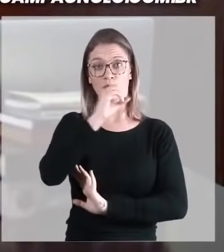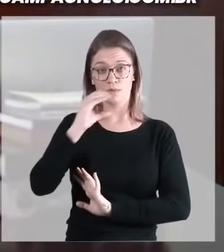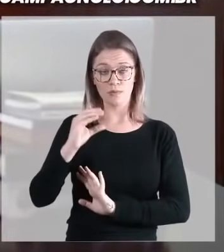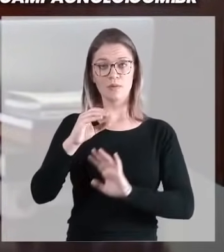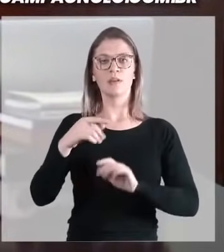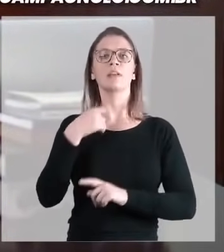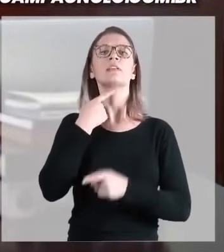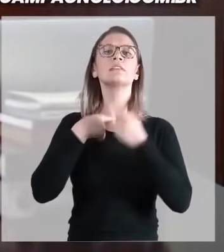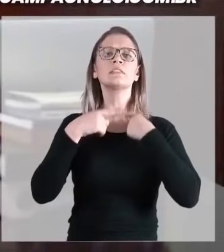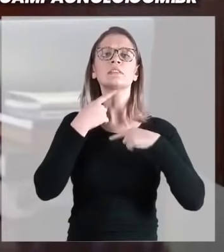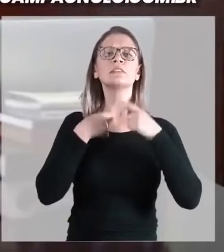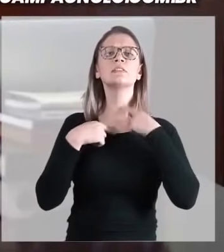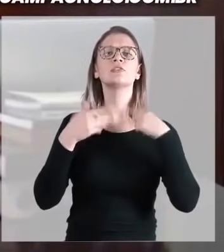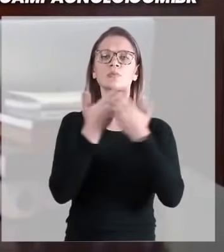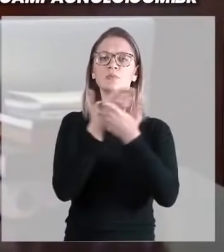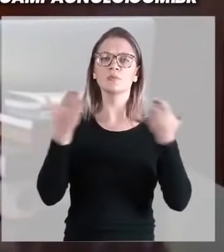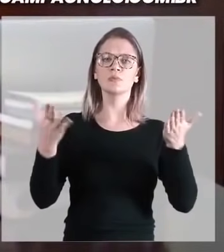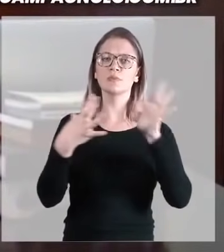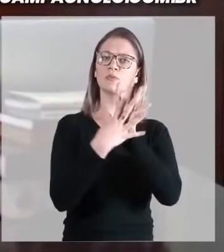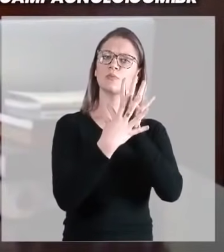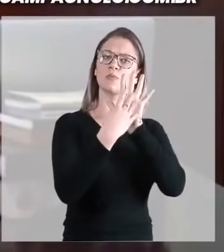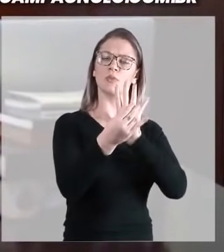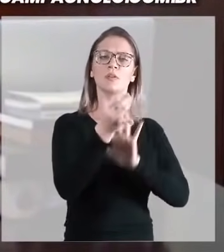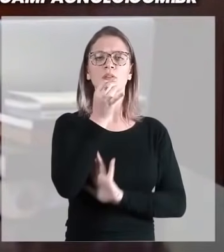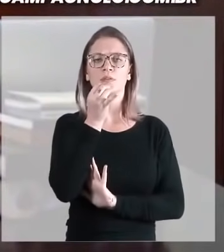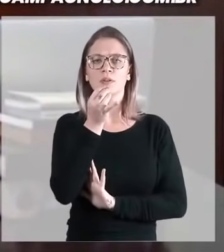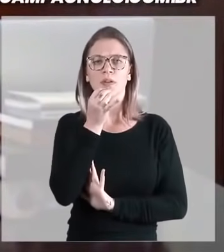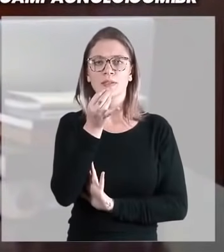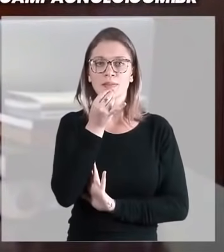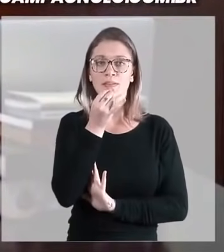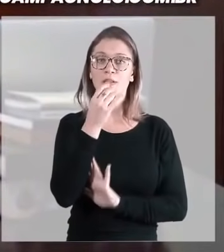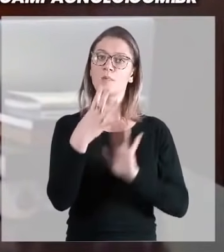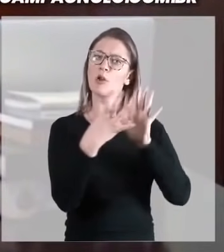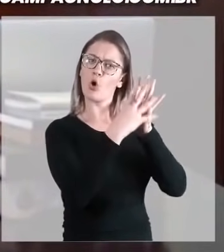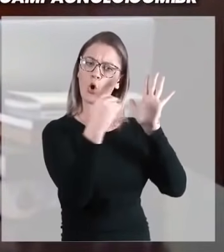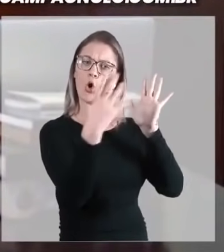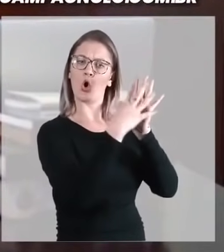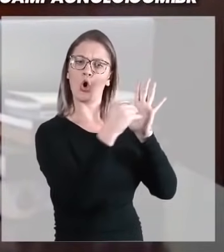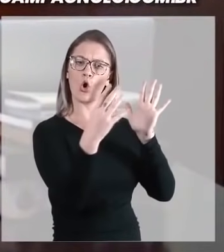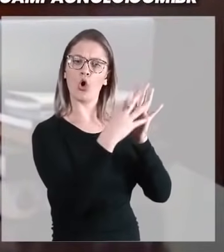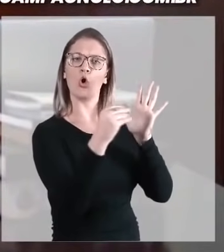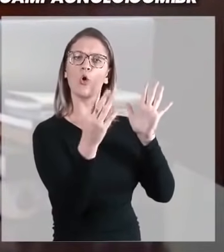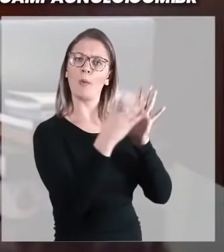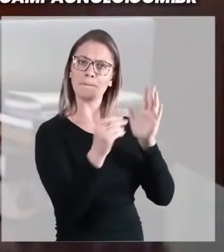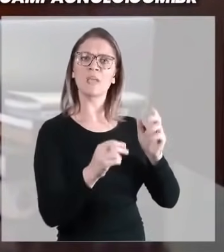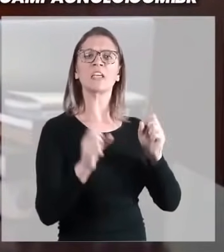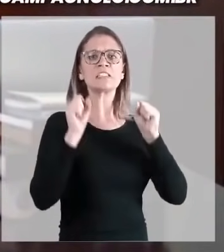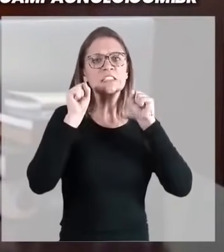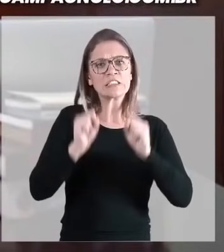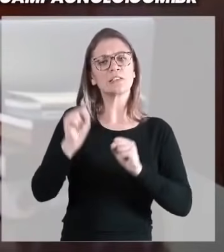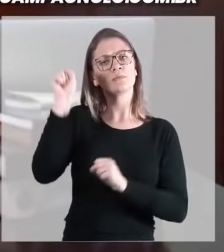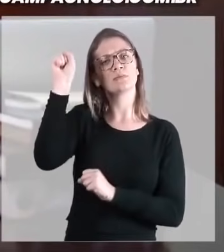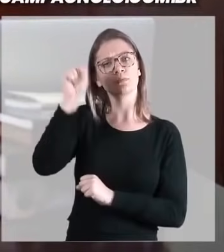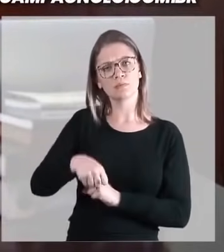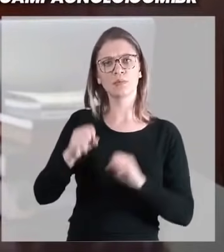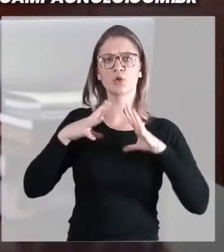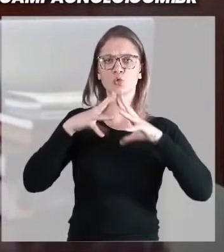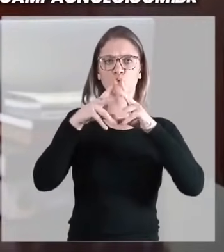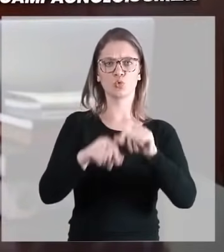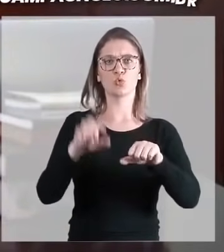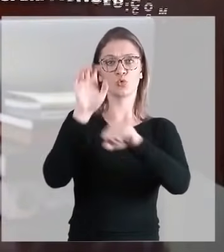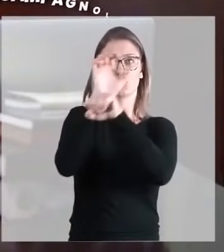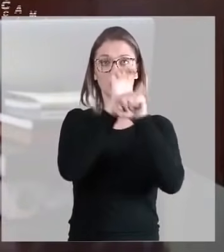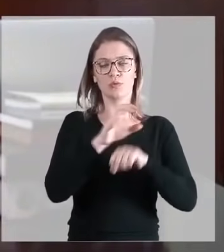que desejamos que sirvam de exemplo e que sejam sim copiados sem nenhum escrúpulo em todos os estados